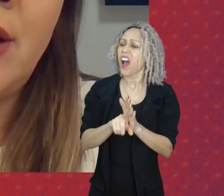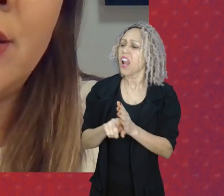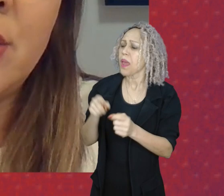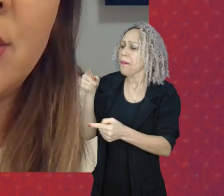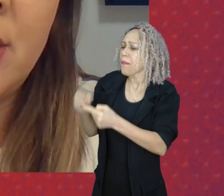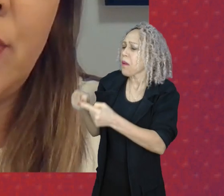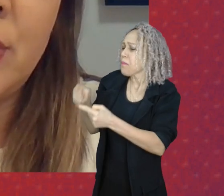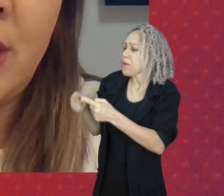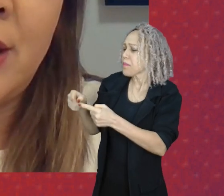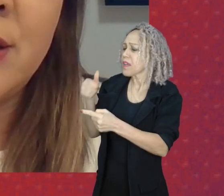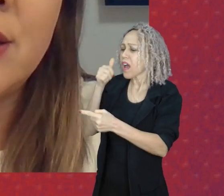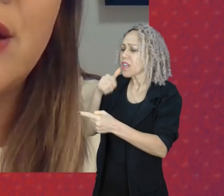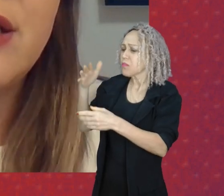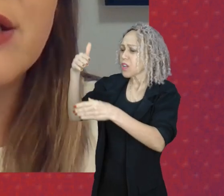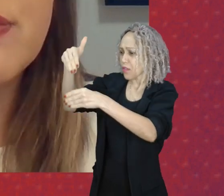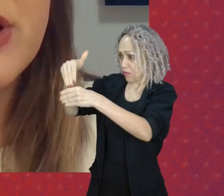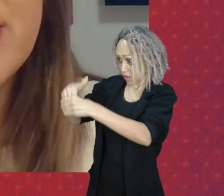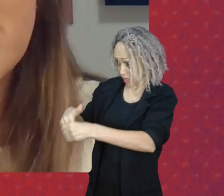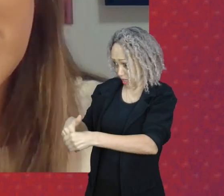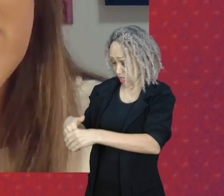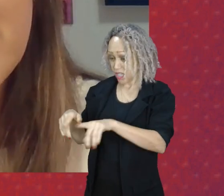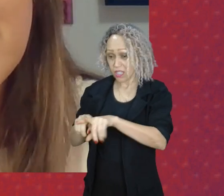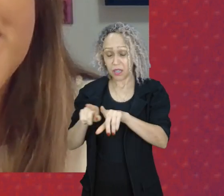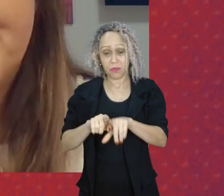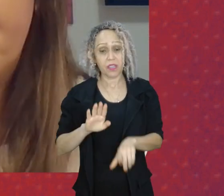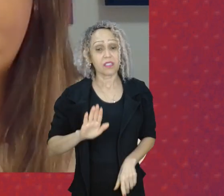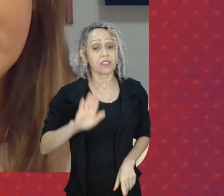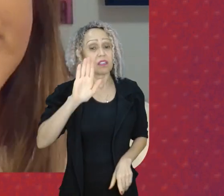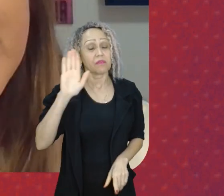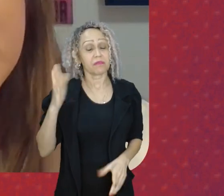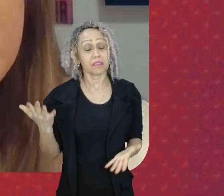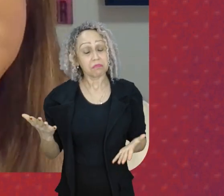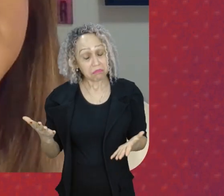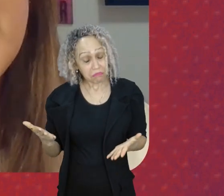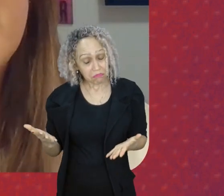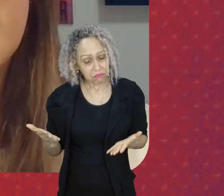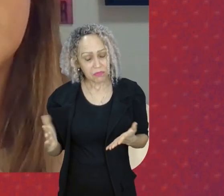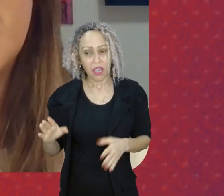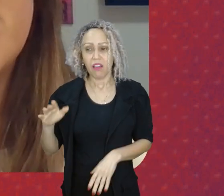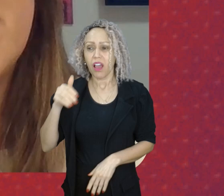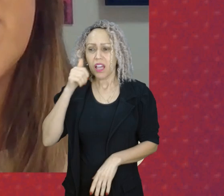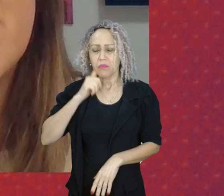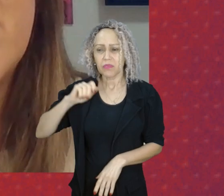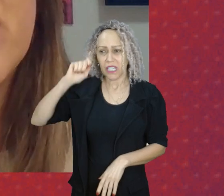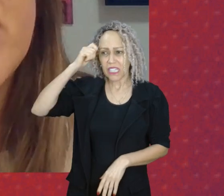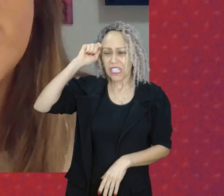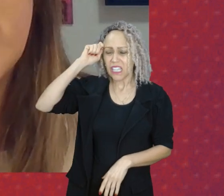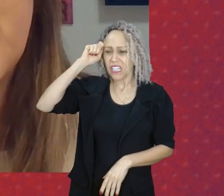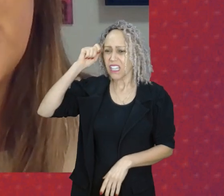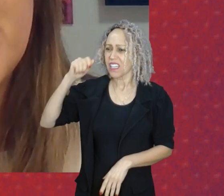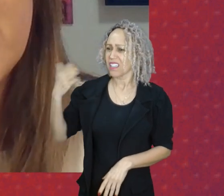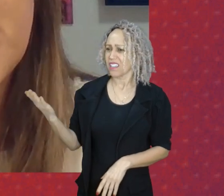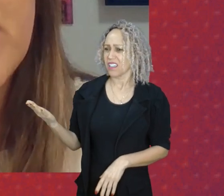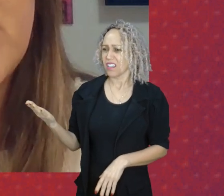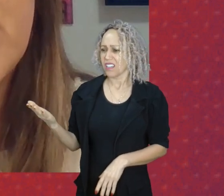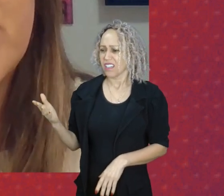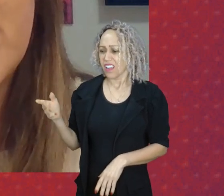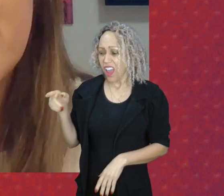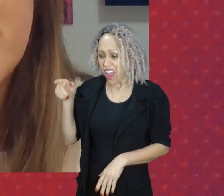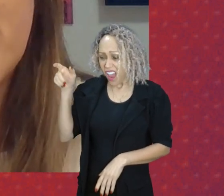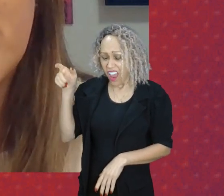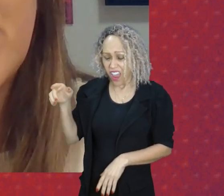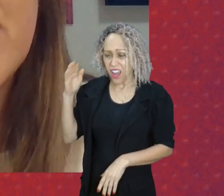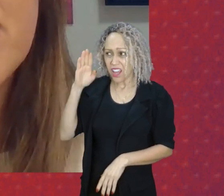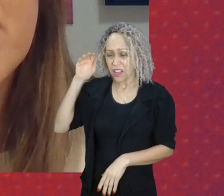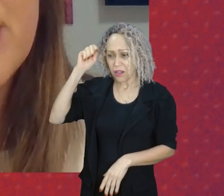de votarem, de serem votadas. E as mulheres negras também, né, as mulheres negras, além de terem sido proibidas por lei de